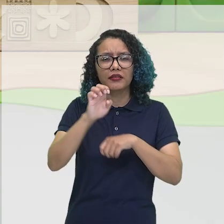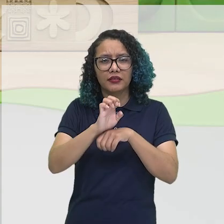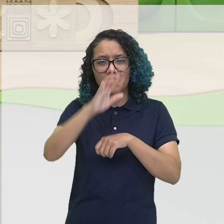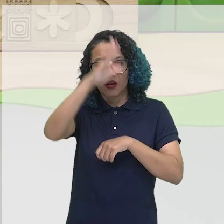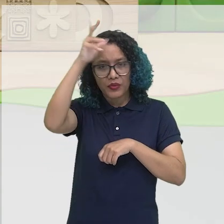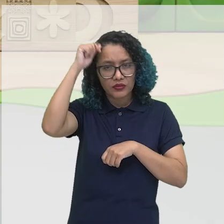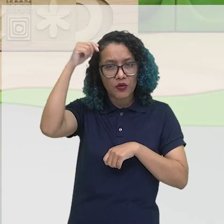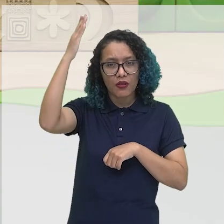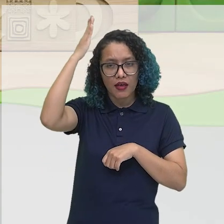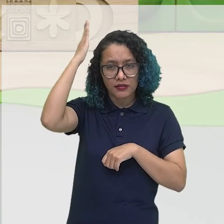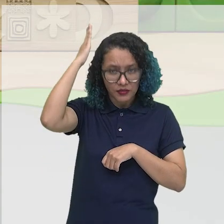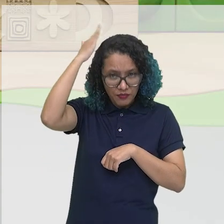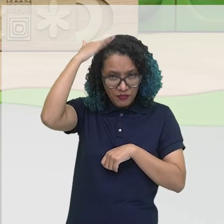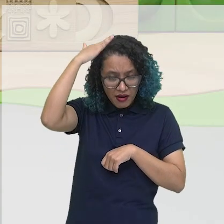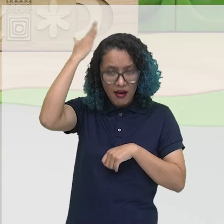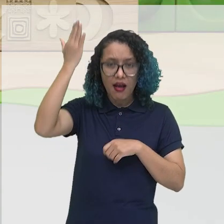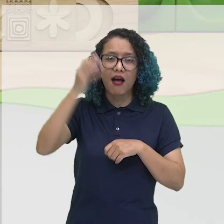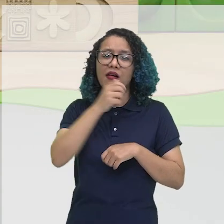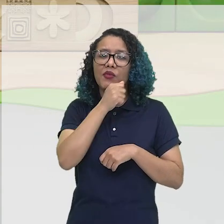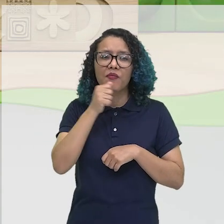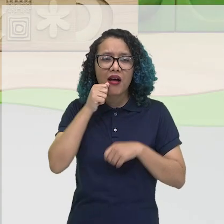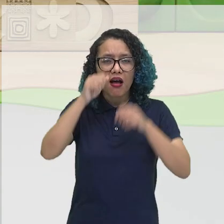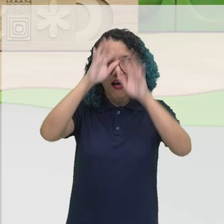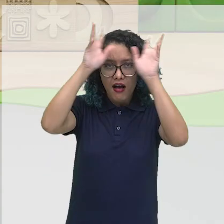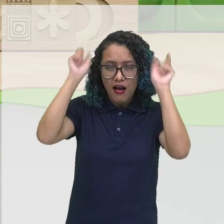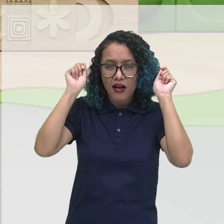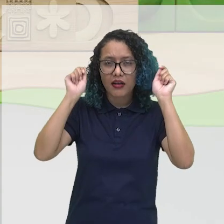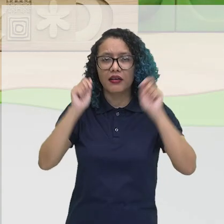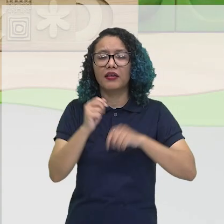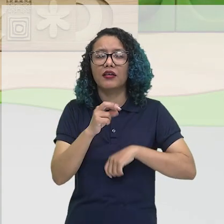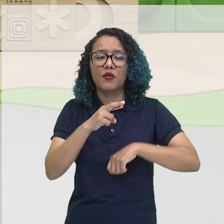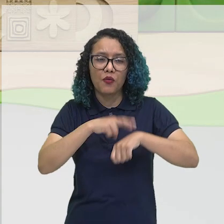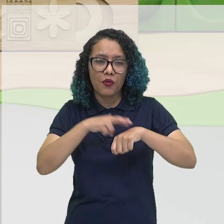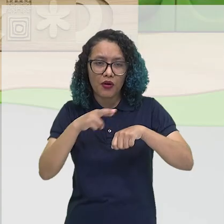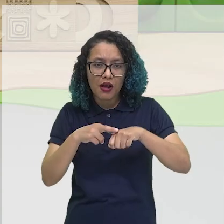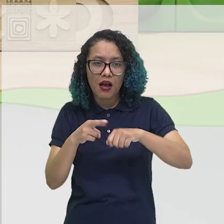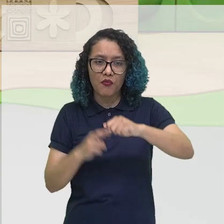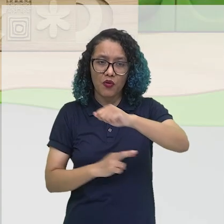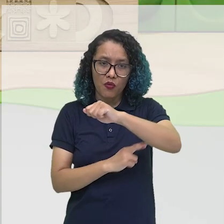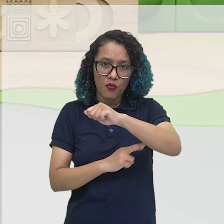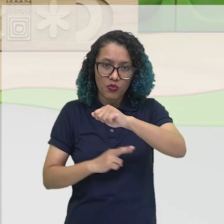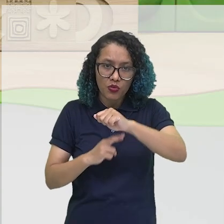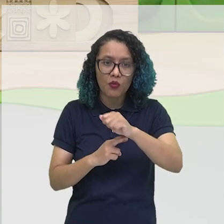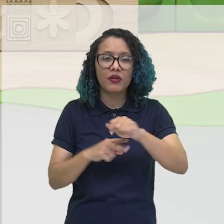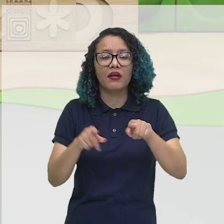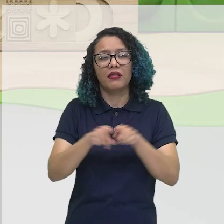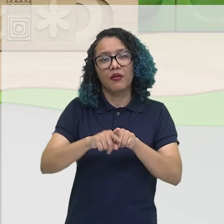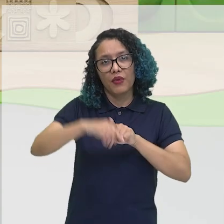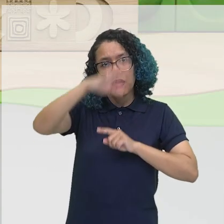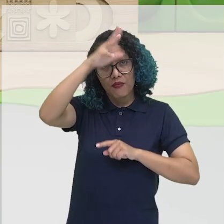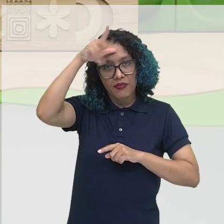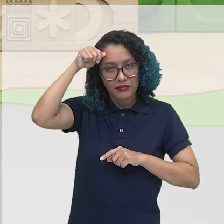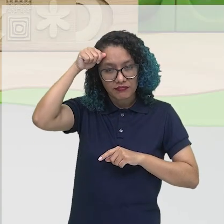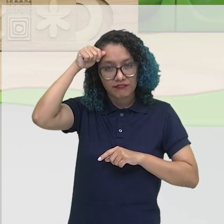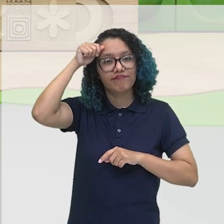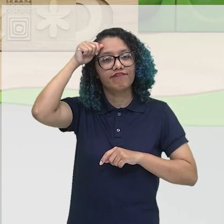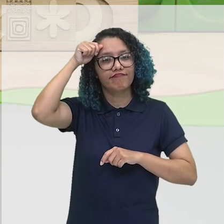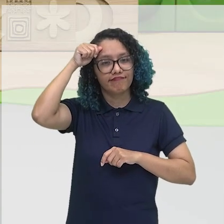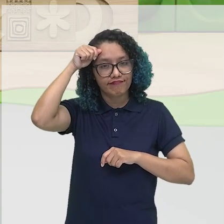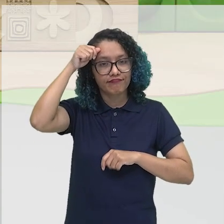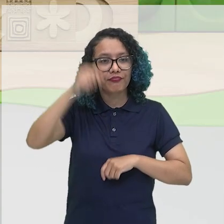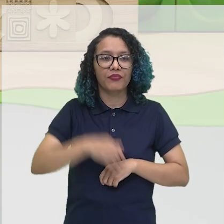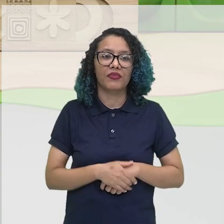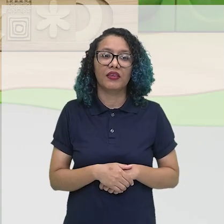do Pará, do Amapá, do Acre, Roraima, Rondônia e Mato Grosso.